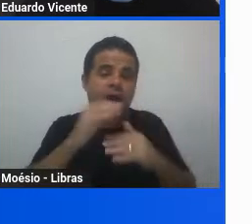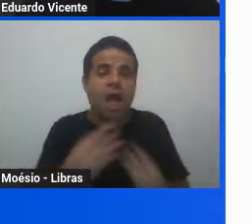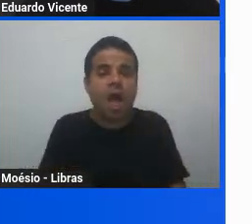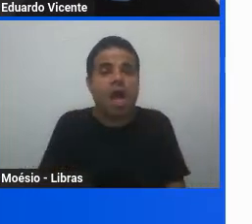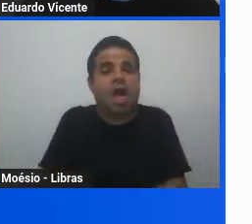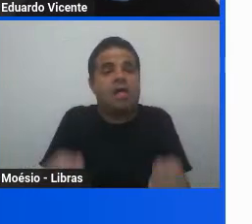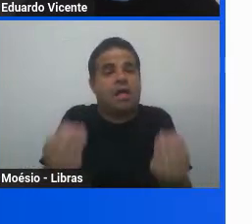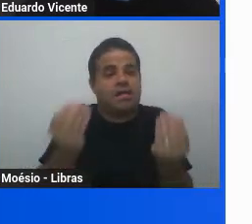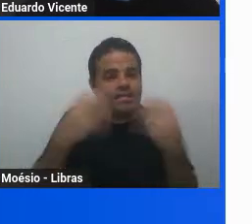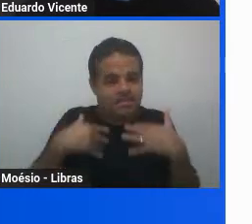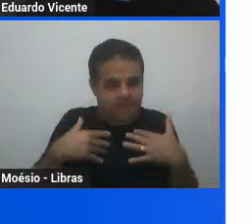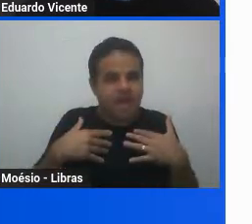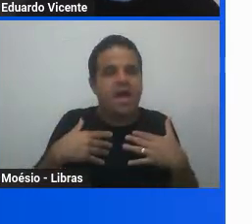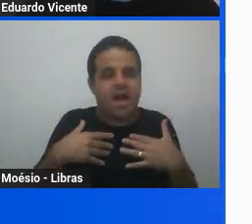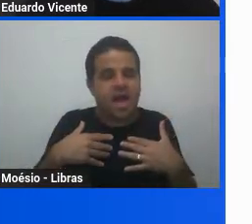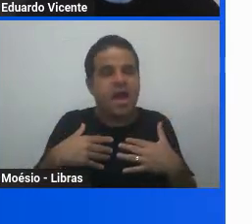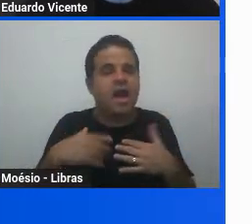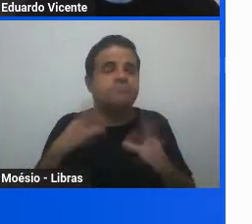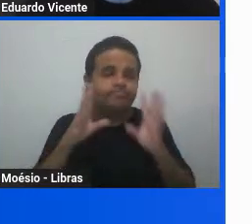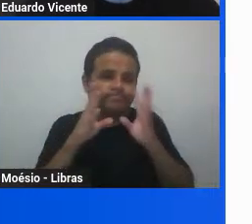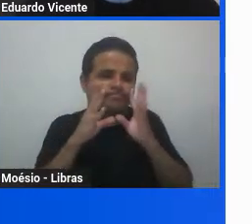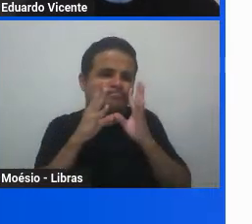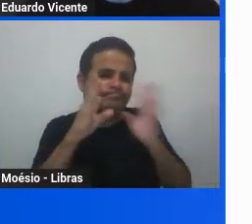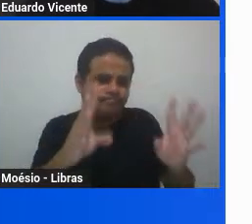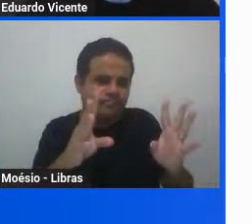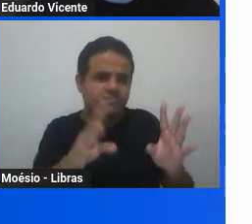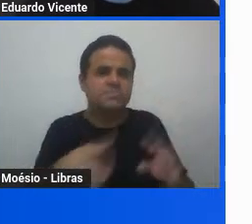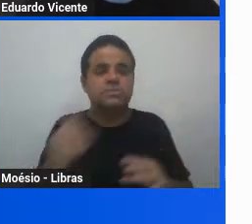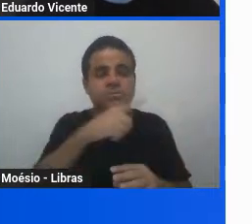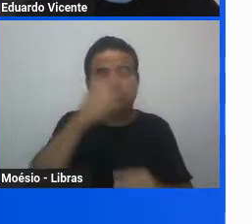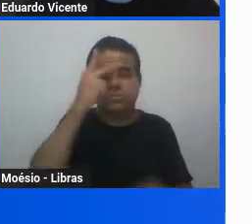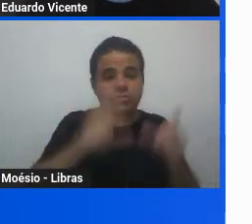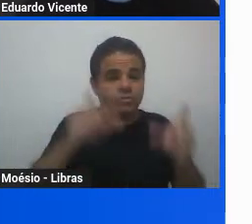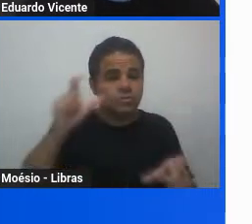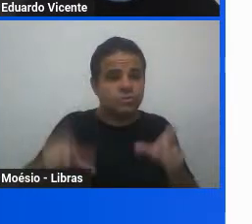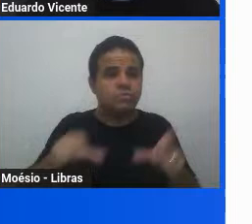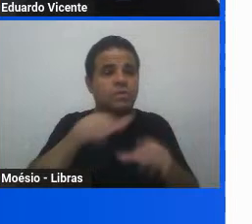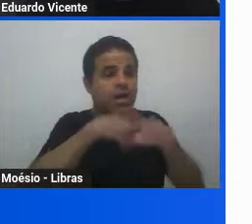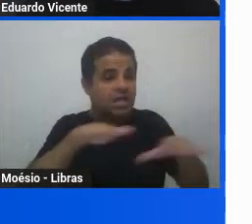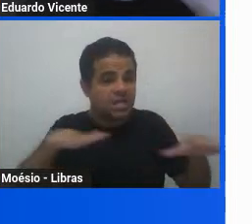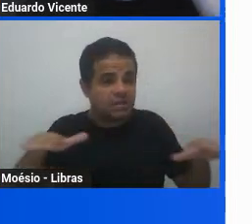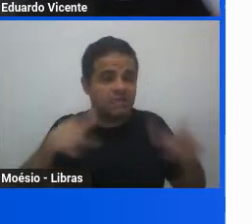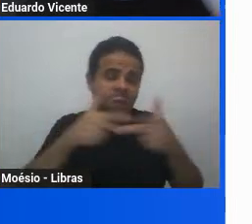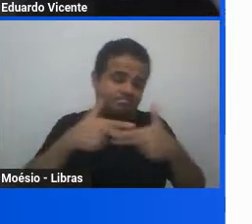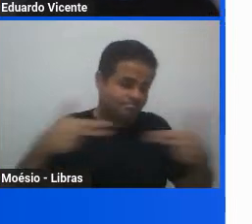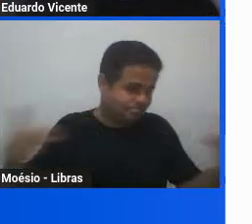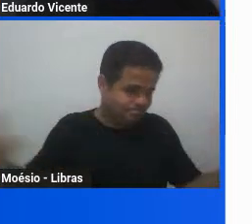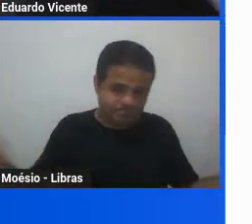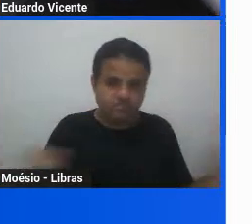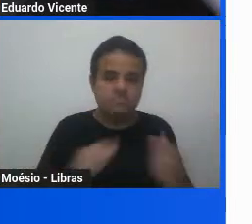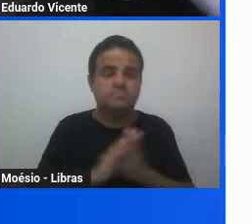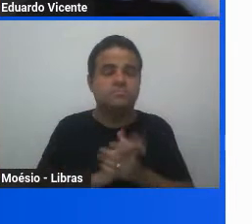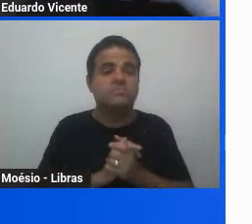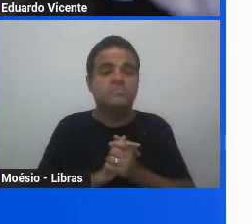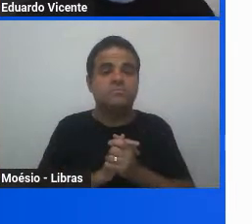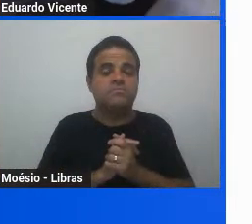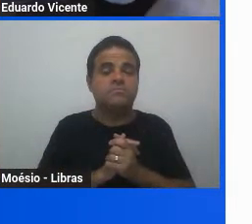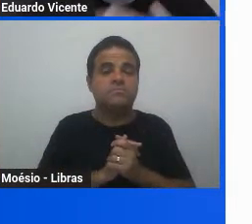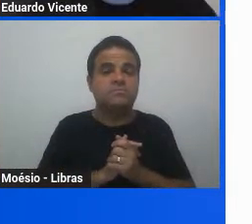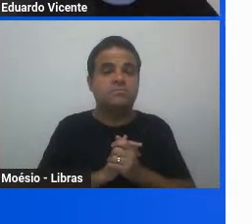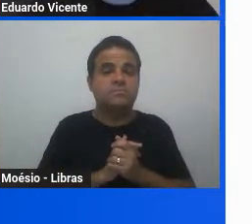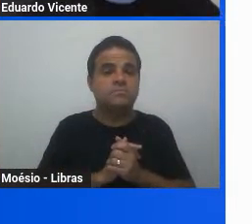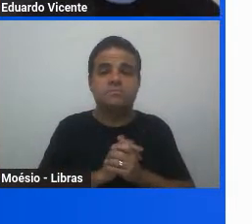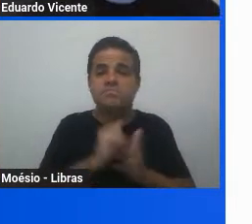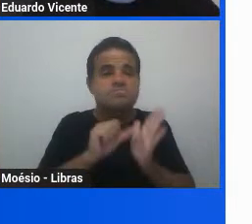aí de atenção às vítimas. O primeiro passo em relação ao primeiro socorro, a gente tem